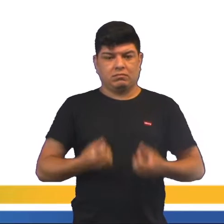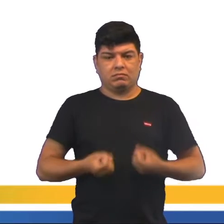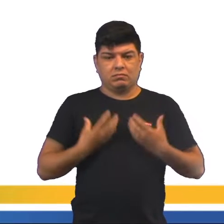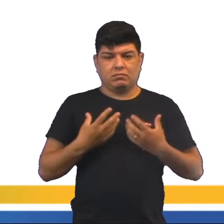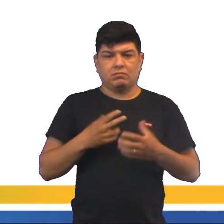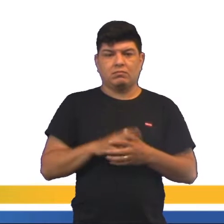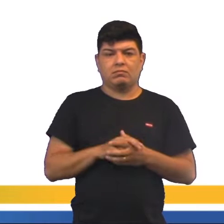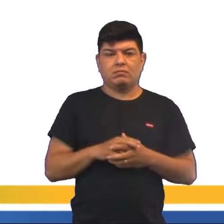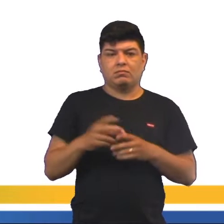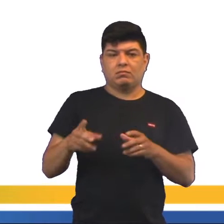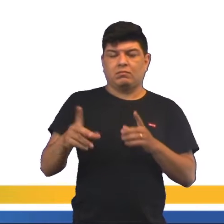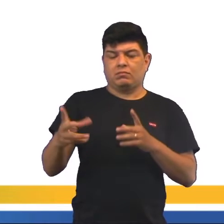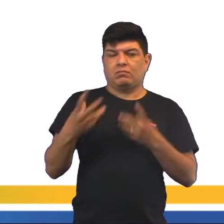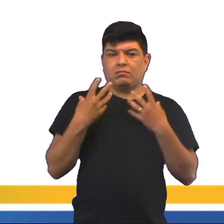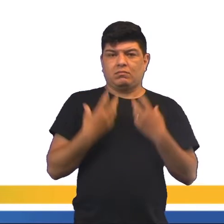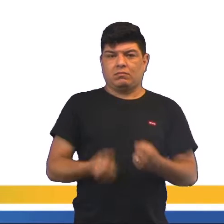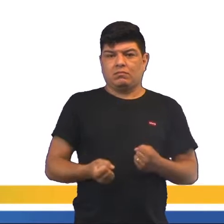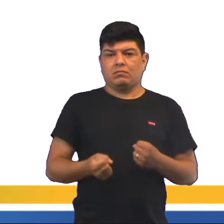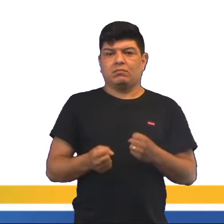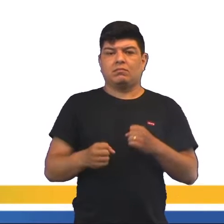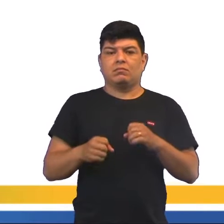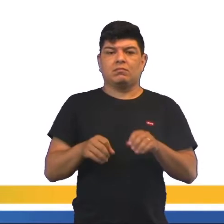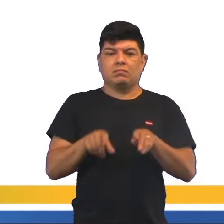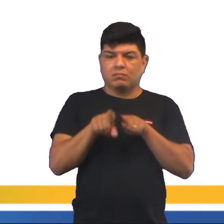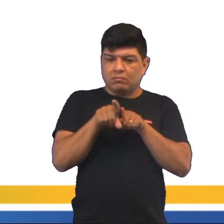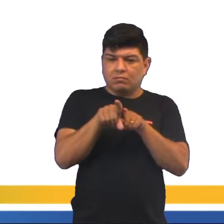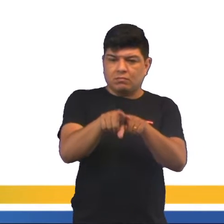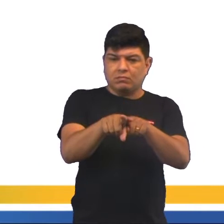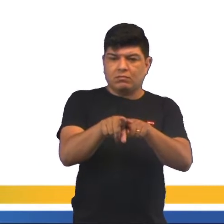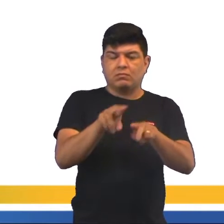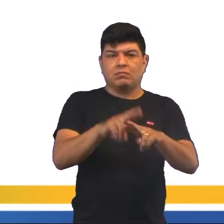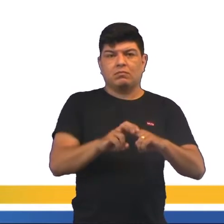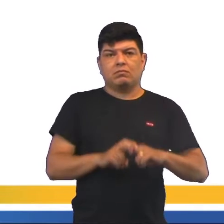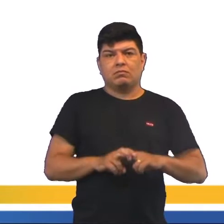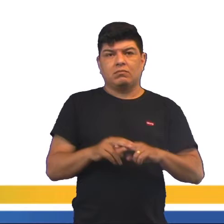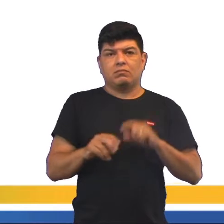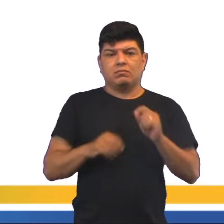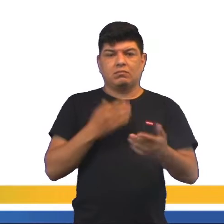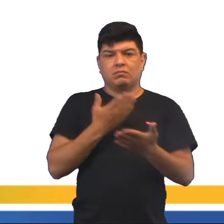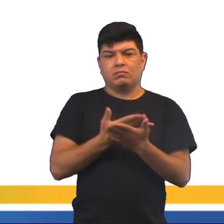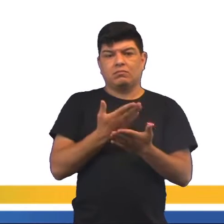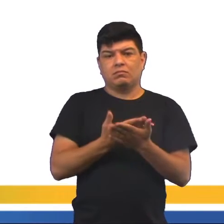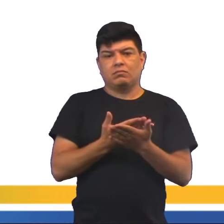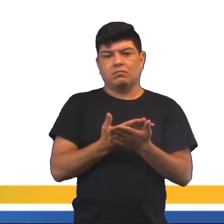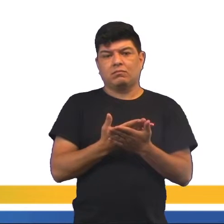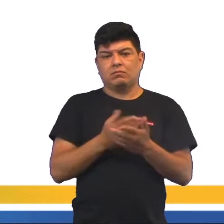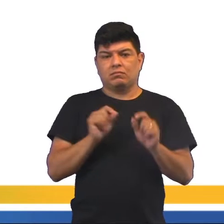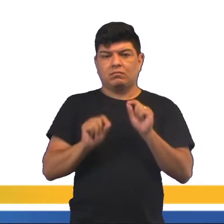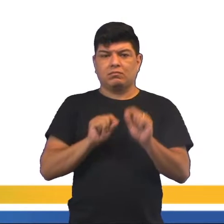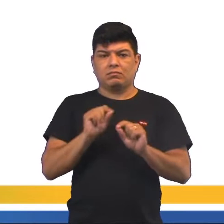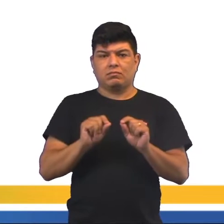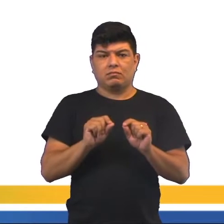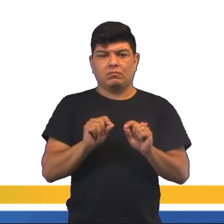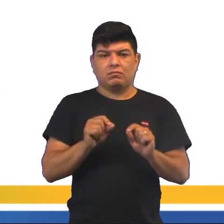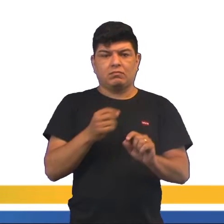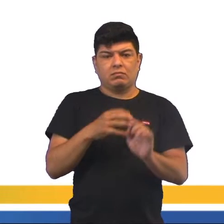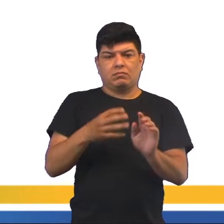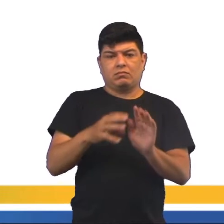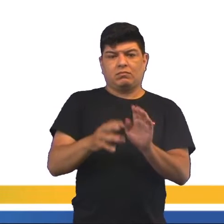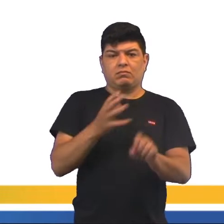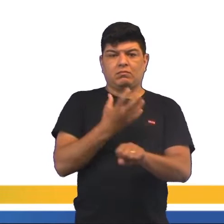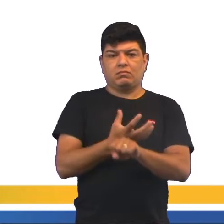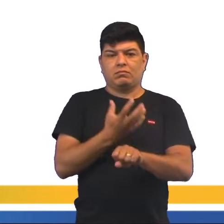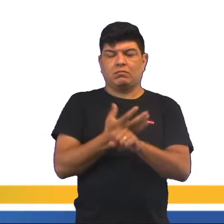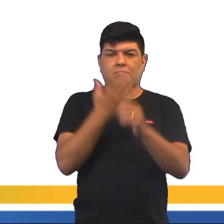o espectador recebe simultaneamente, certo? Para isso, estuda a articulação entre disciplinas como